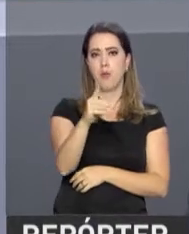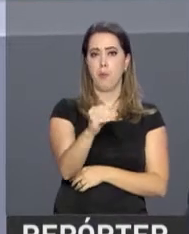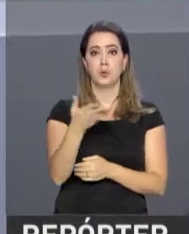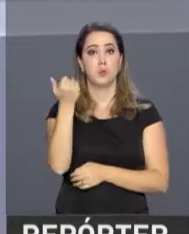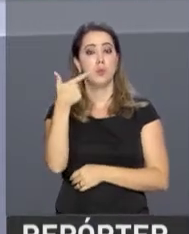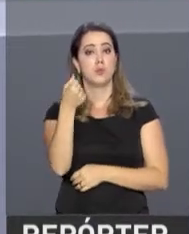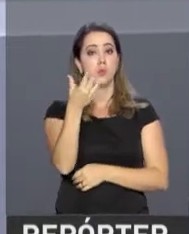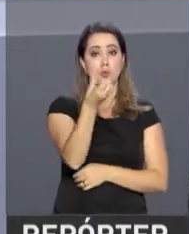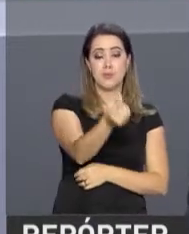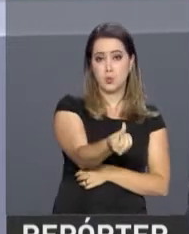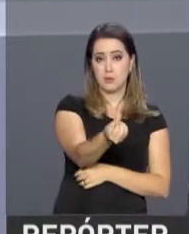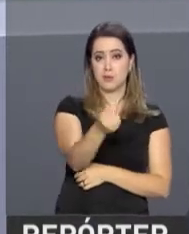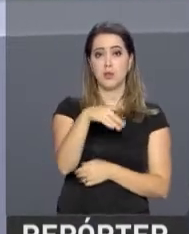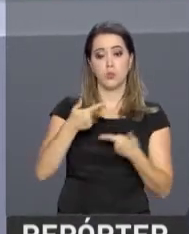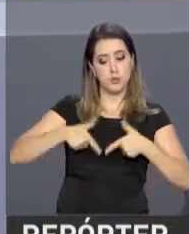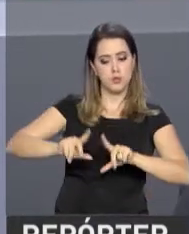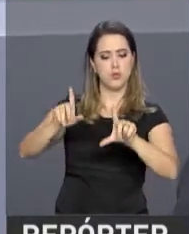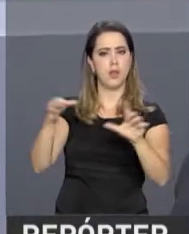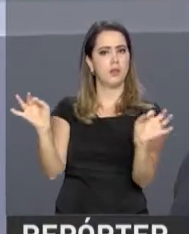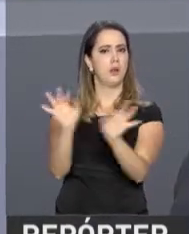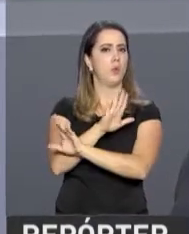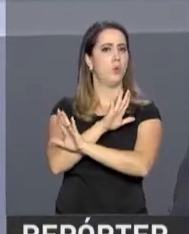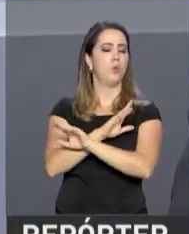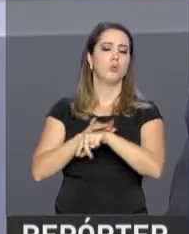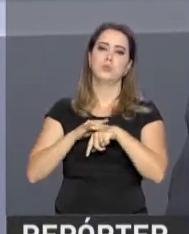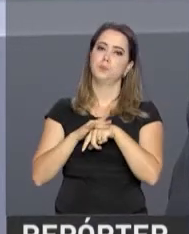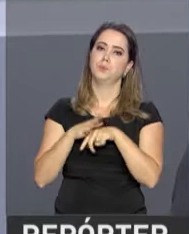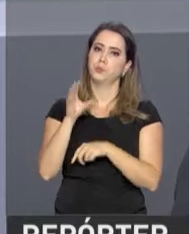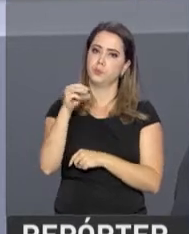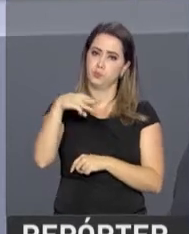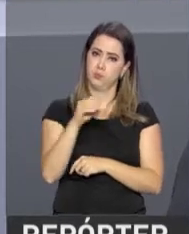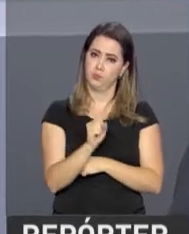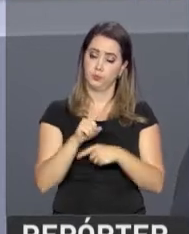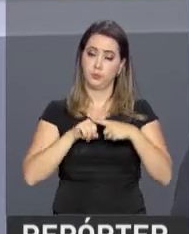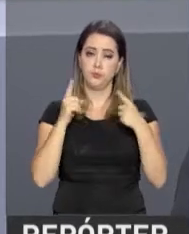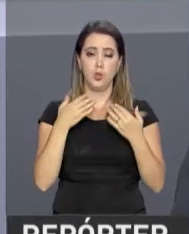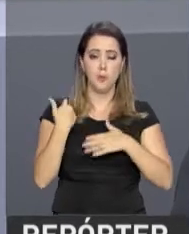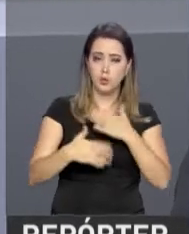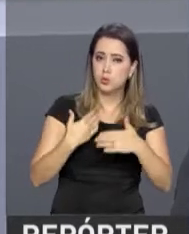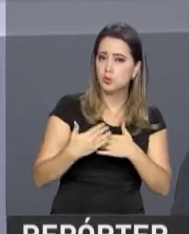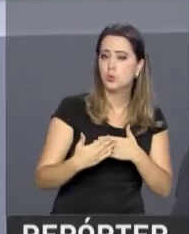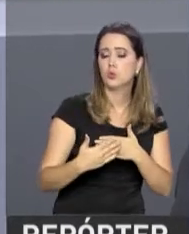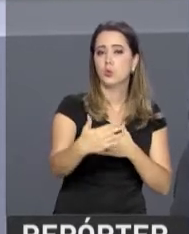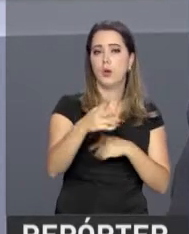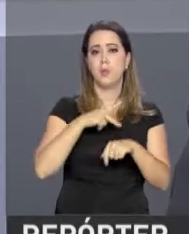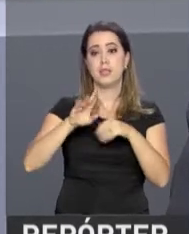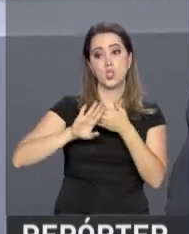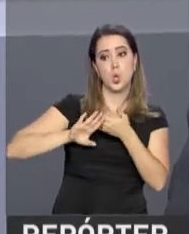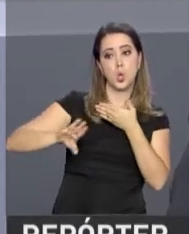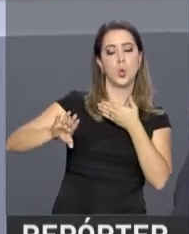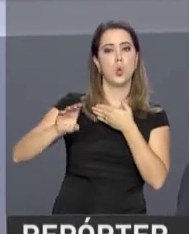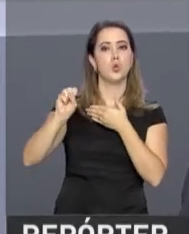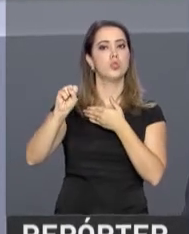recebeu o certificado de eliminação da doença pela organização mundial da saúde para manter o país longe do sarampo